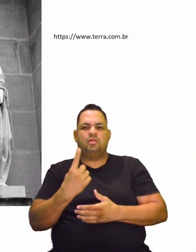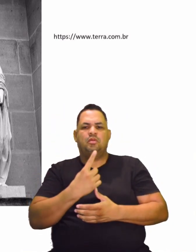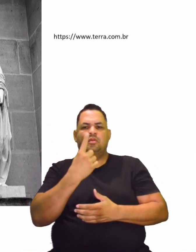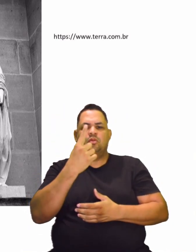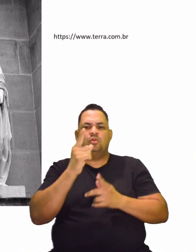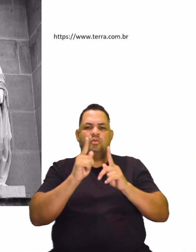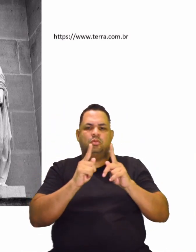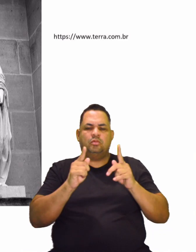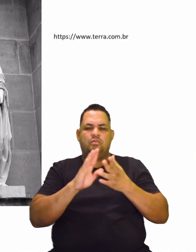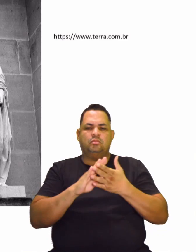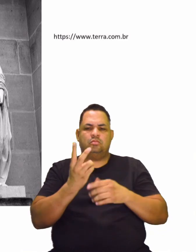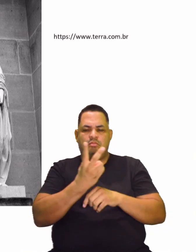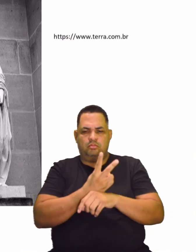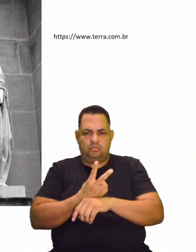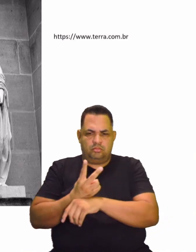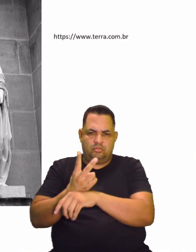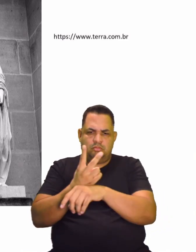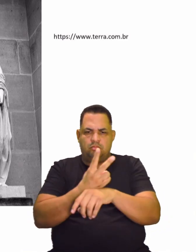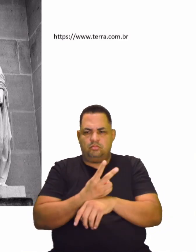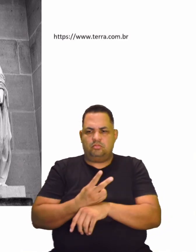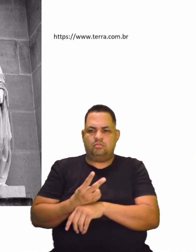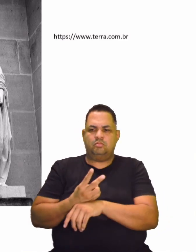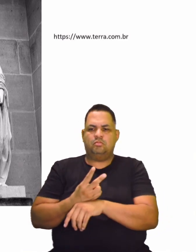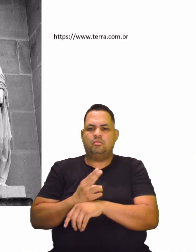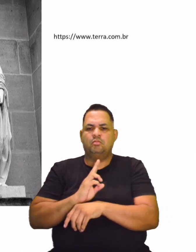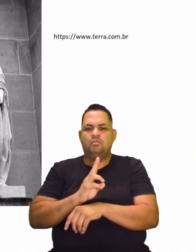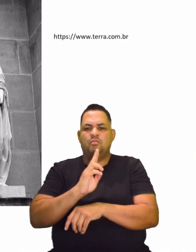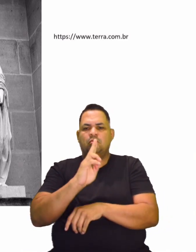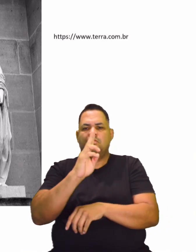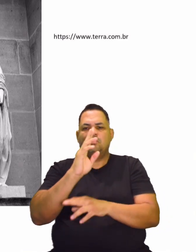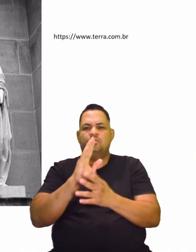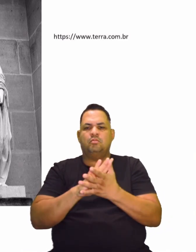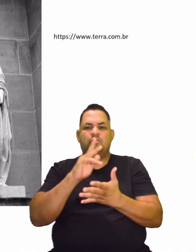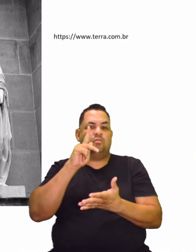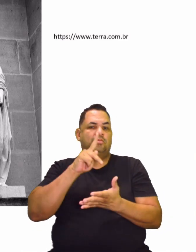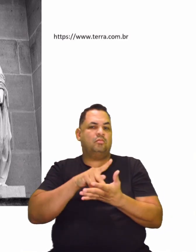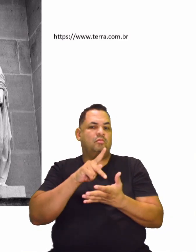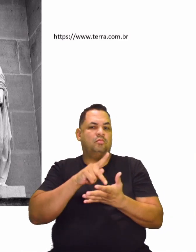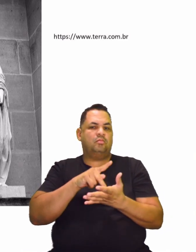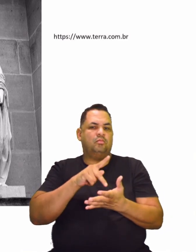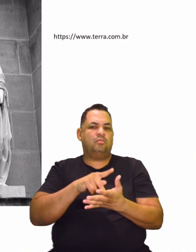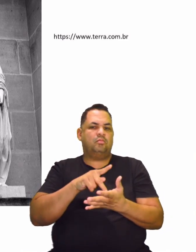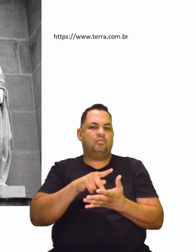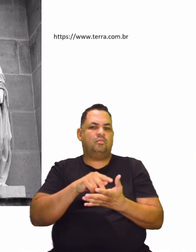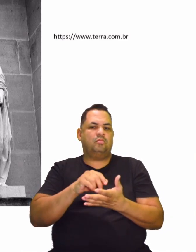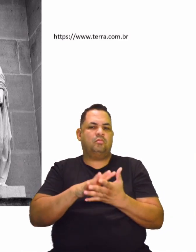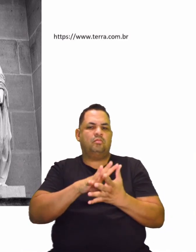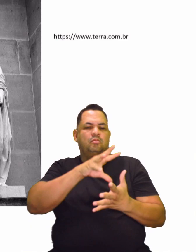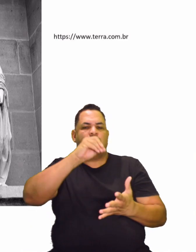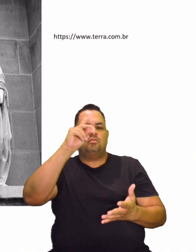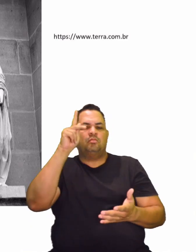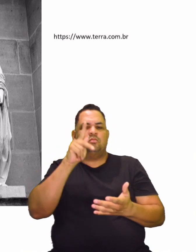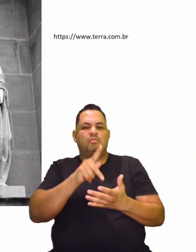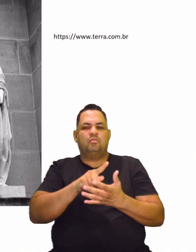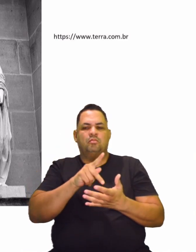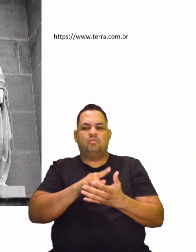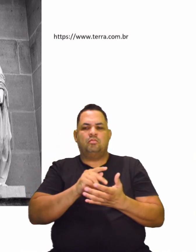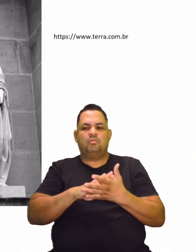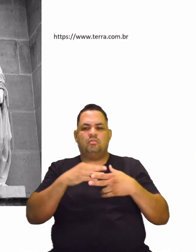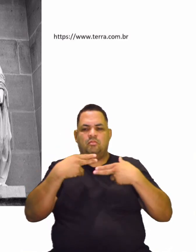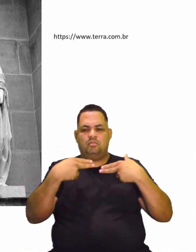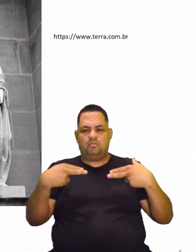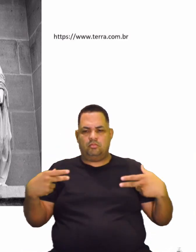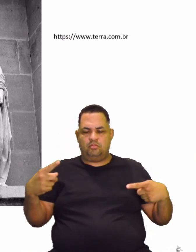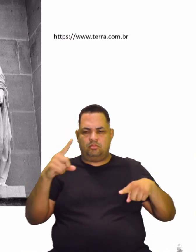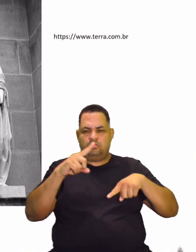eles buscavam sempre manter ali a realidade, né, a imitação real do objeto ou